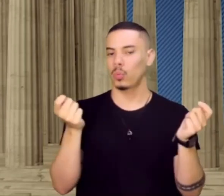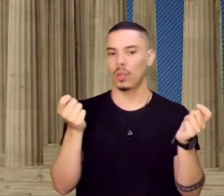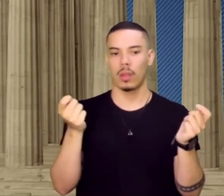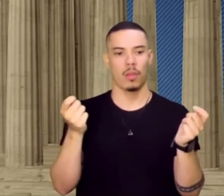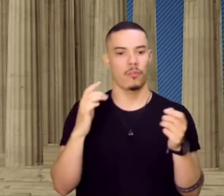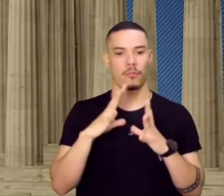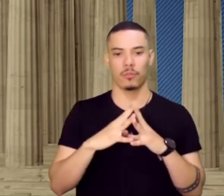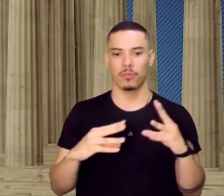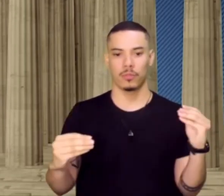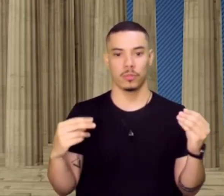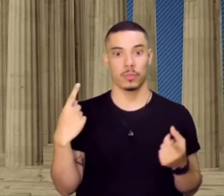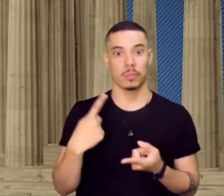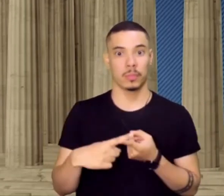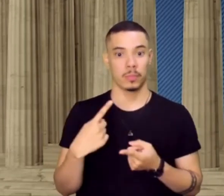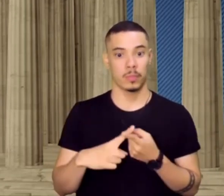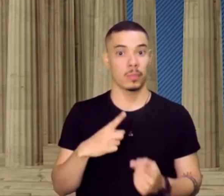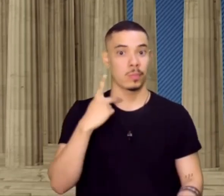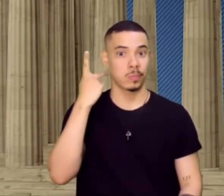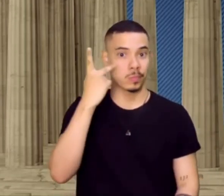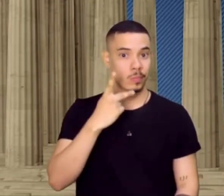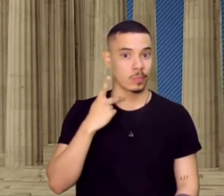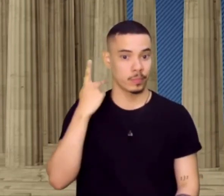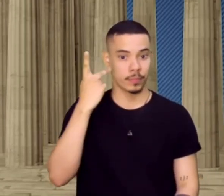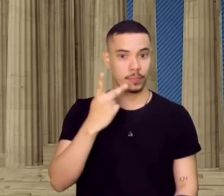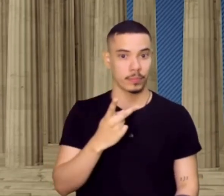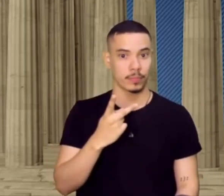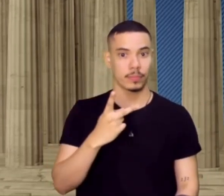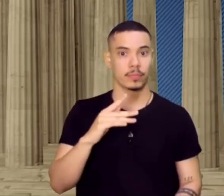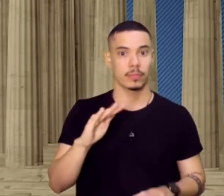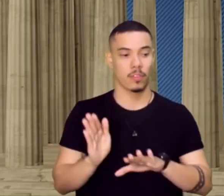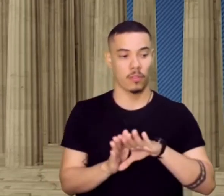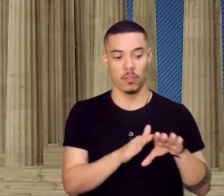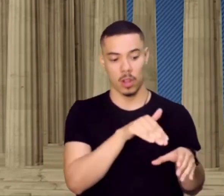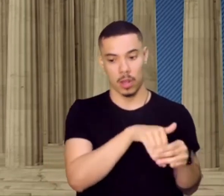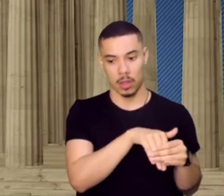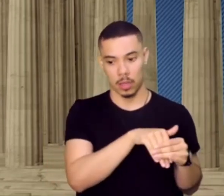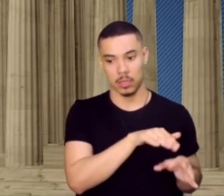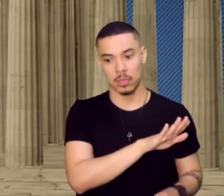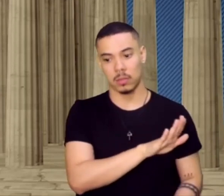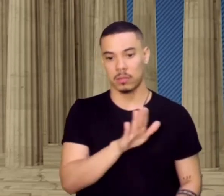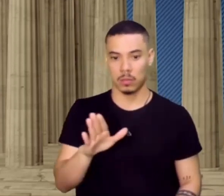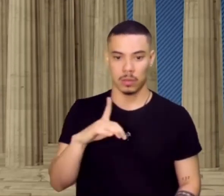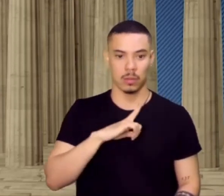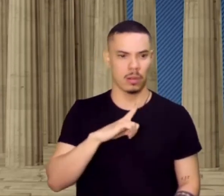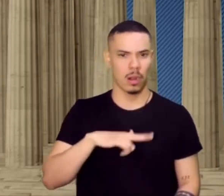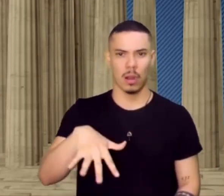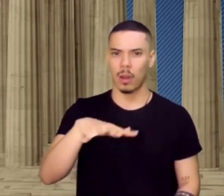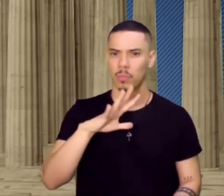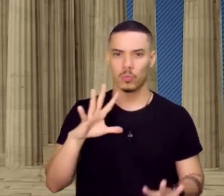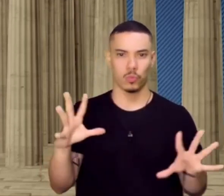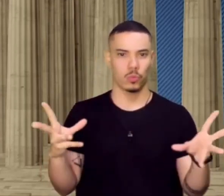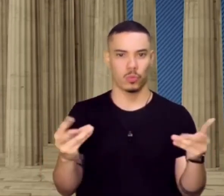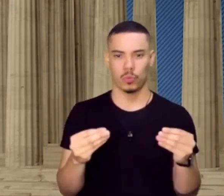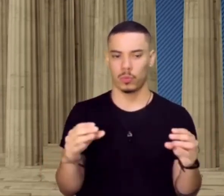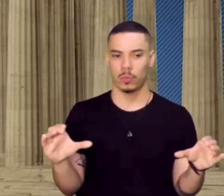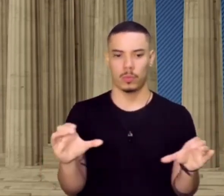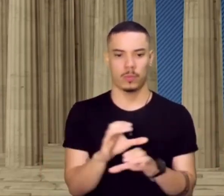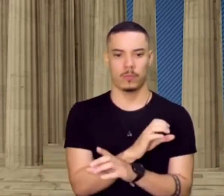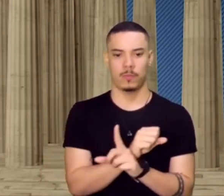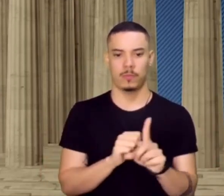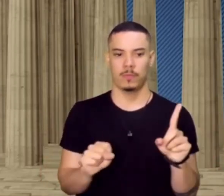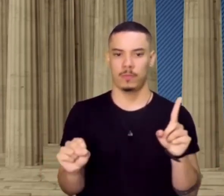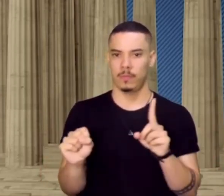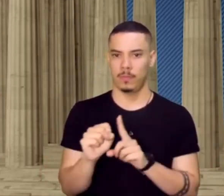política em si, tirando essa questão de eleição, ela está inserida em todos os âmbitos da sociedade, inclusive